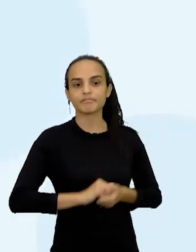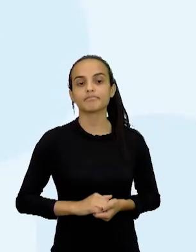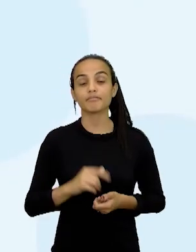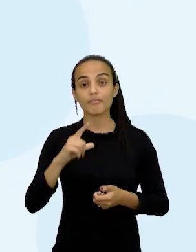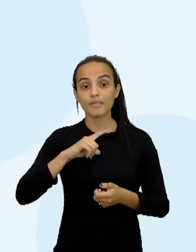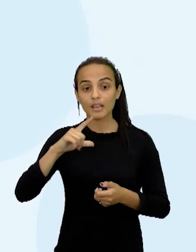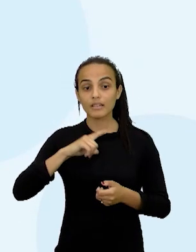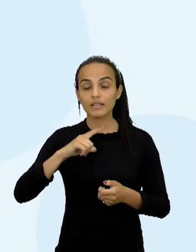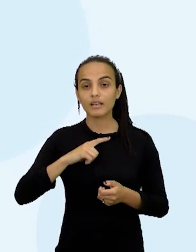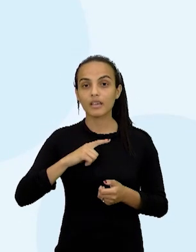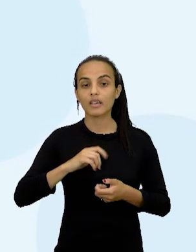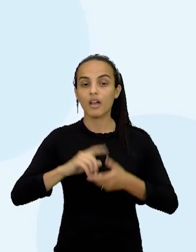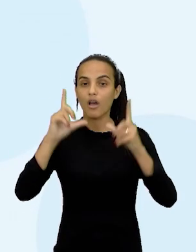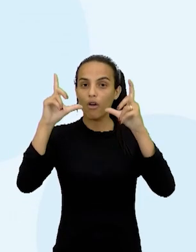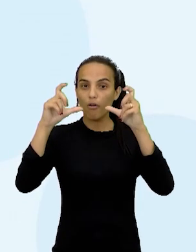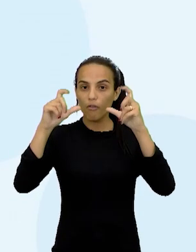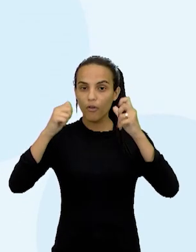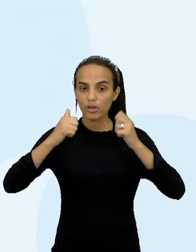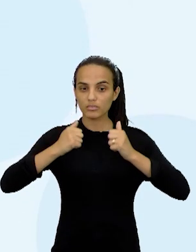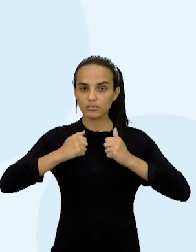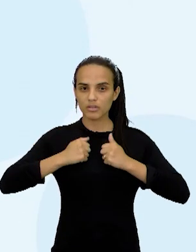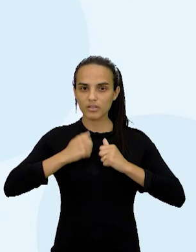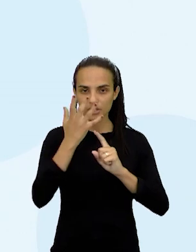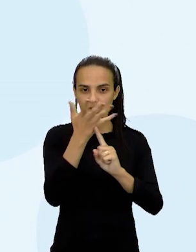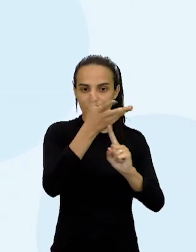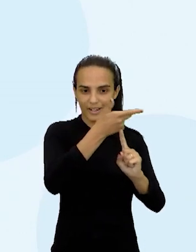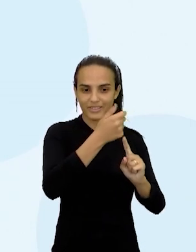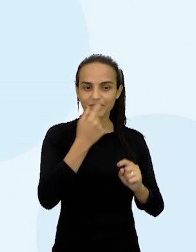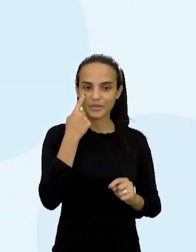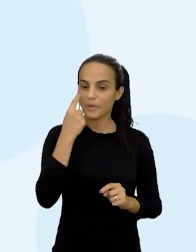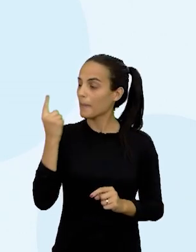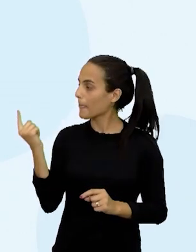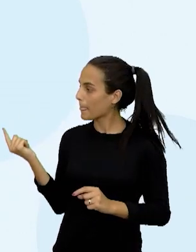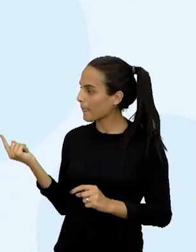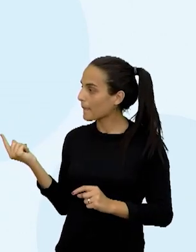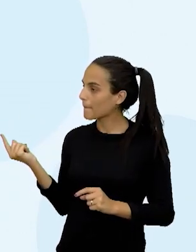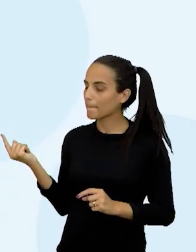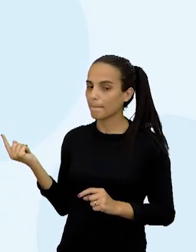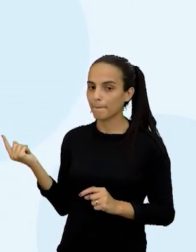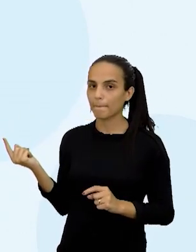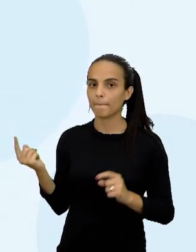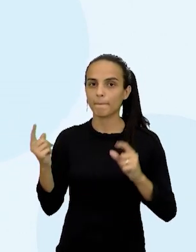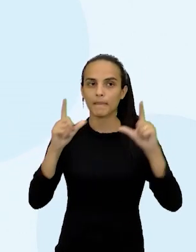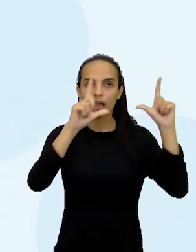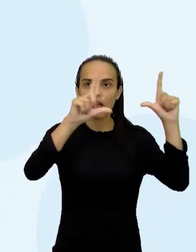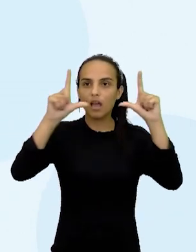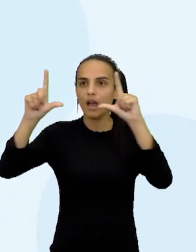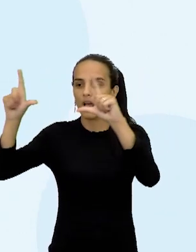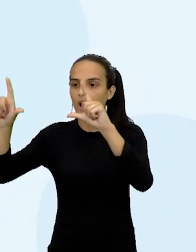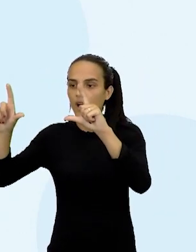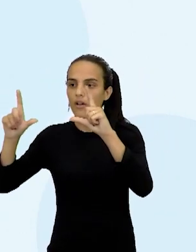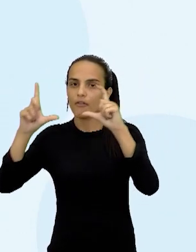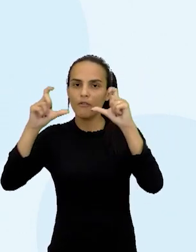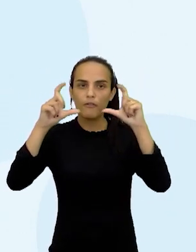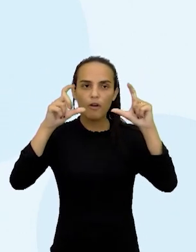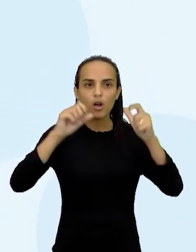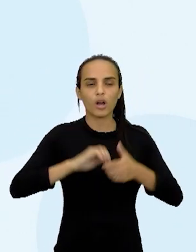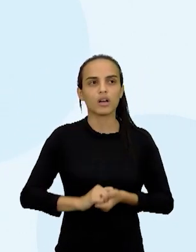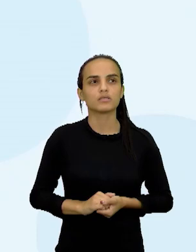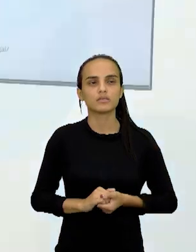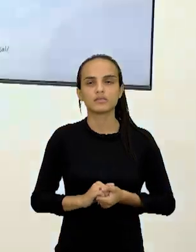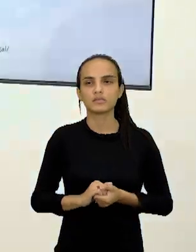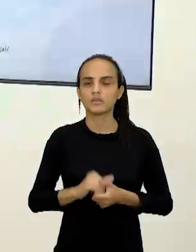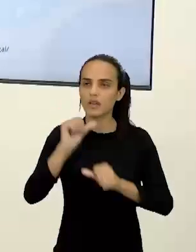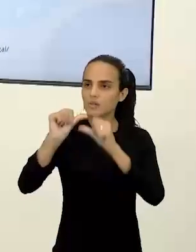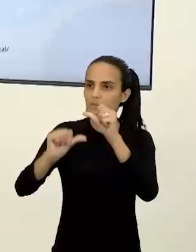isso inclui, nossa, uma linha bem reta, pinturas, cartazes, fotos, banners,